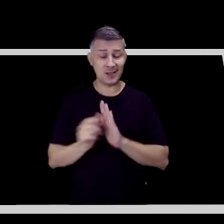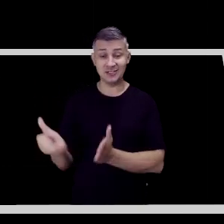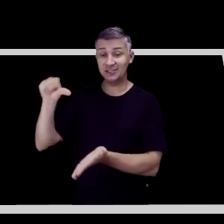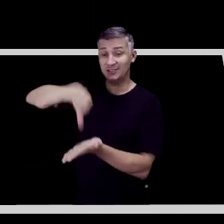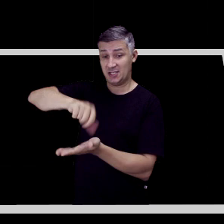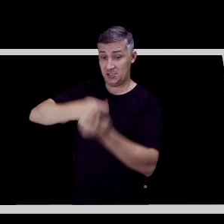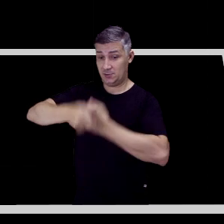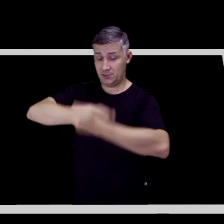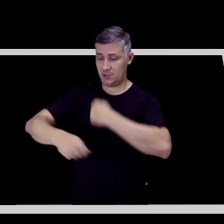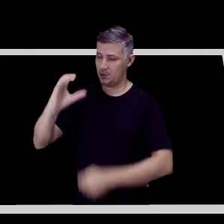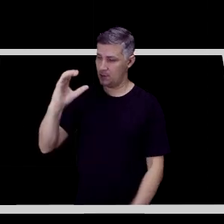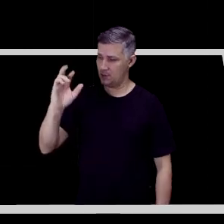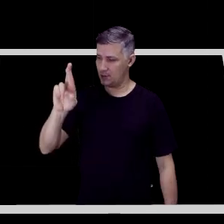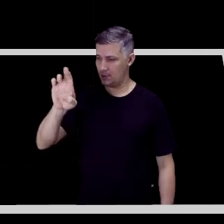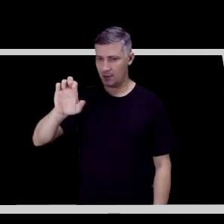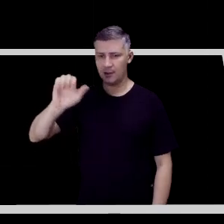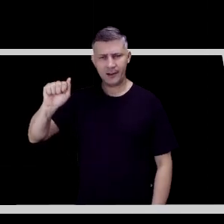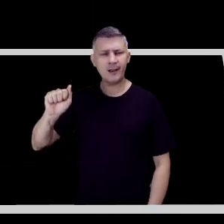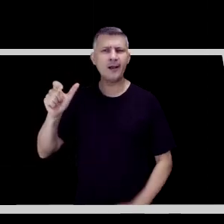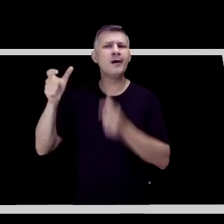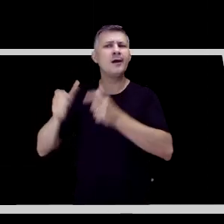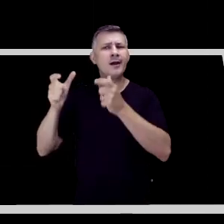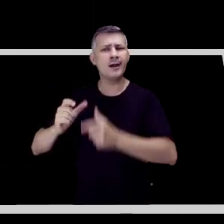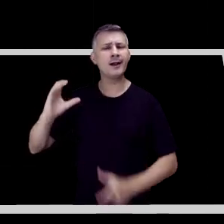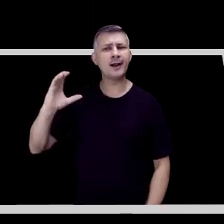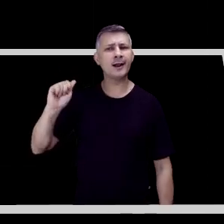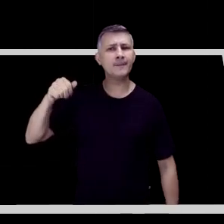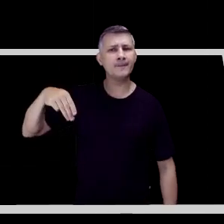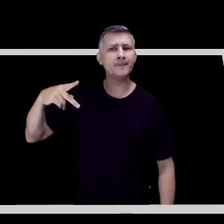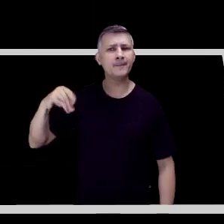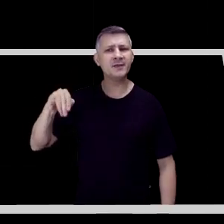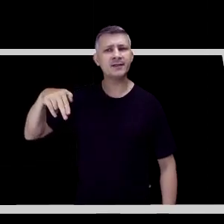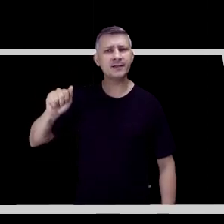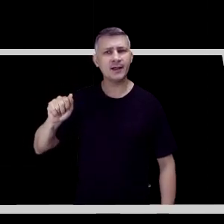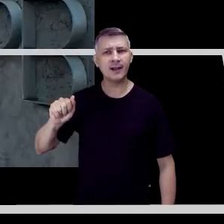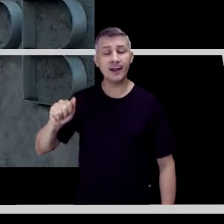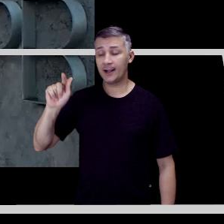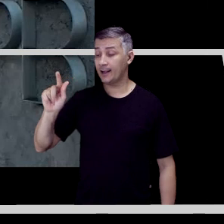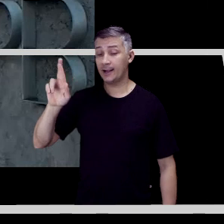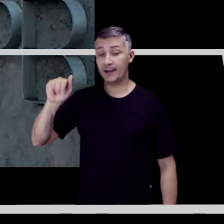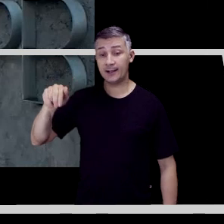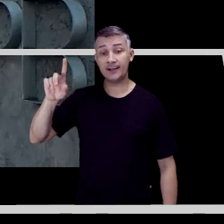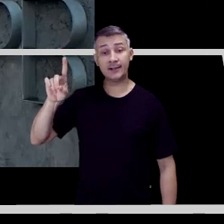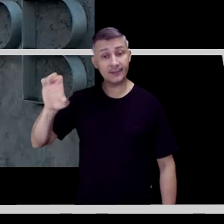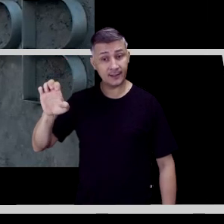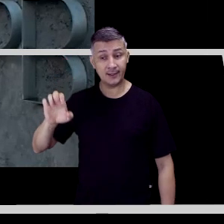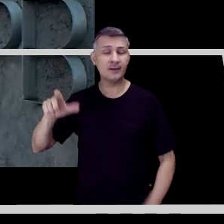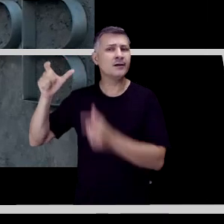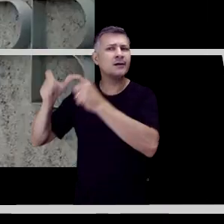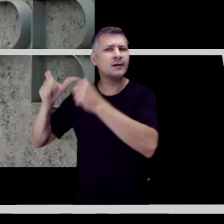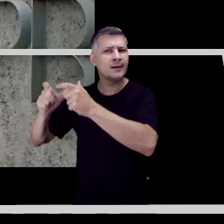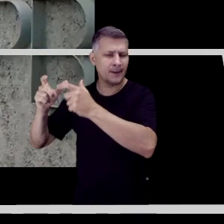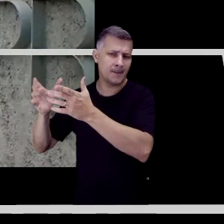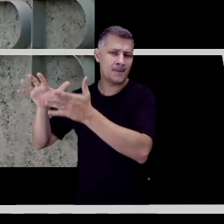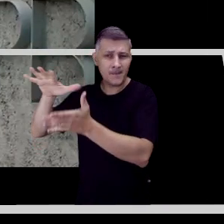que é a sede administrativa do CREA, em Campina Grande, na Paraíba. Tá? Esse projeto ele nasce de um